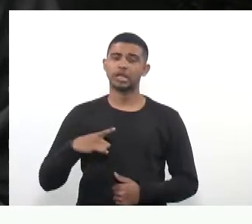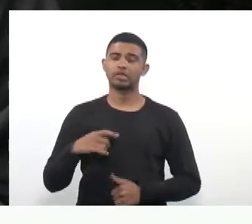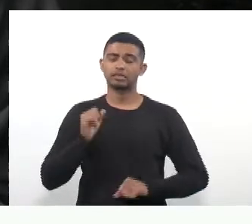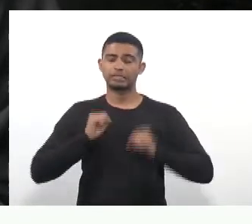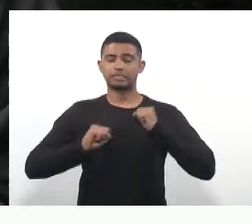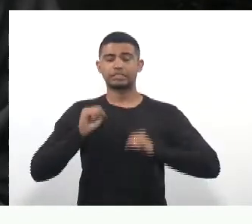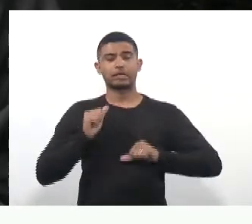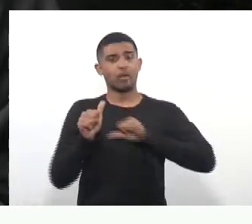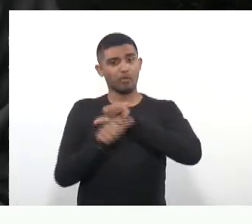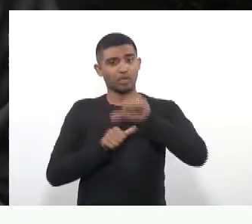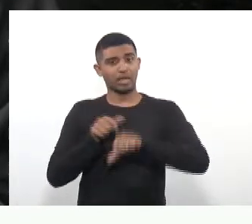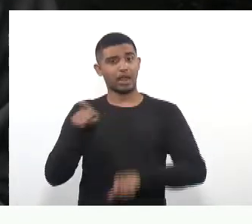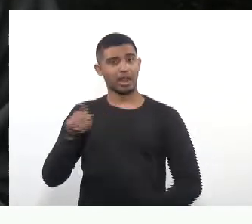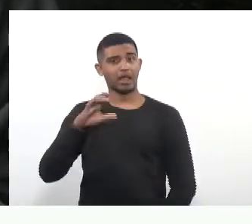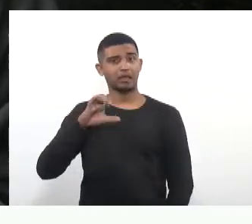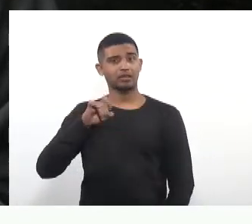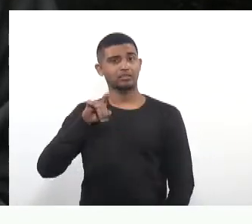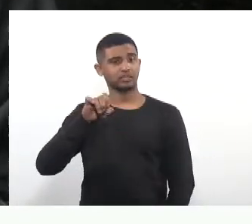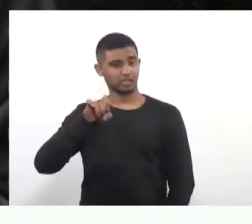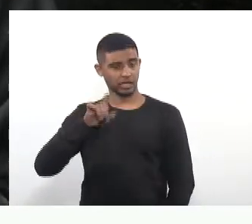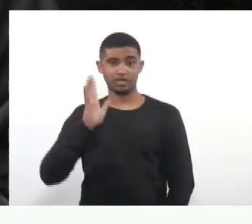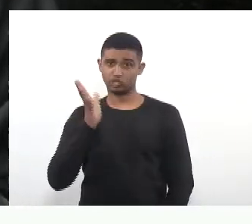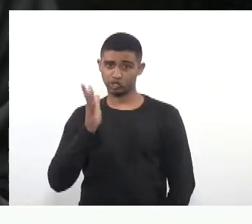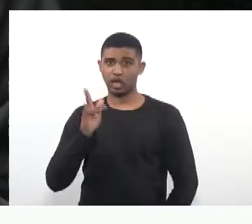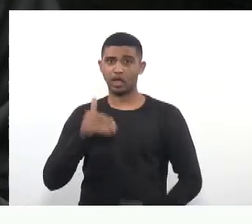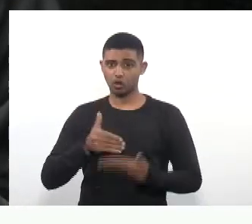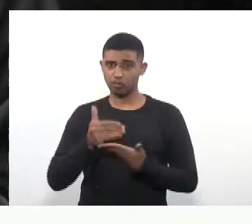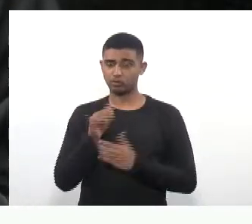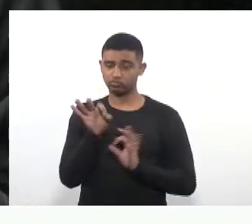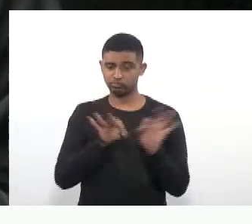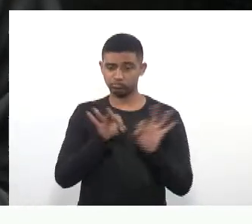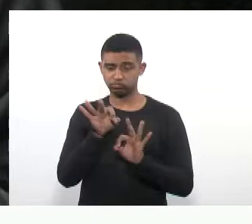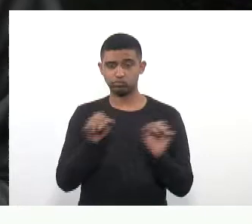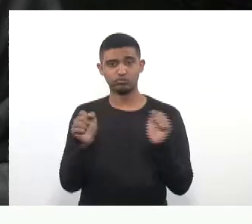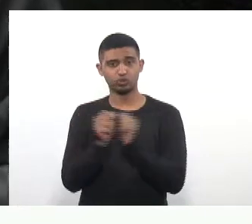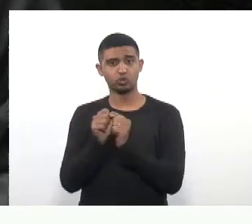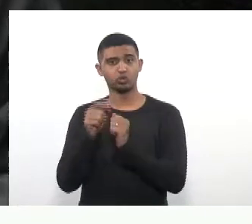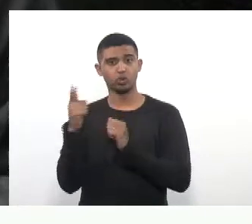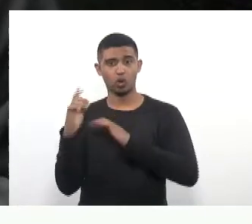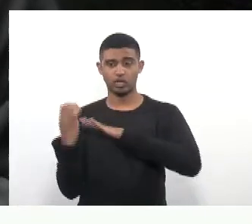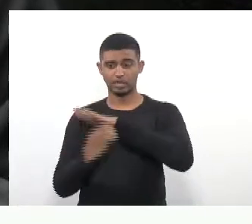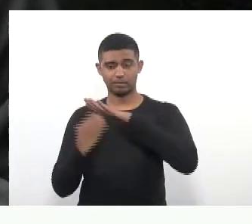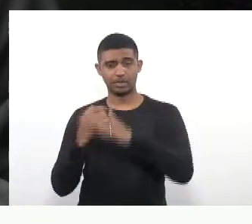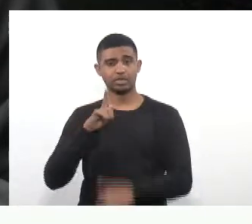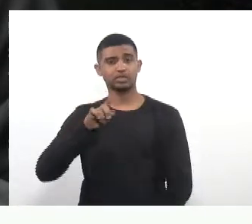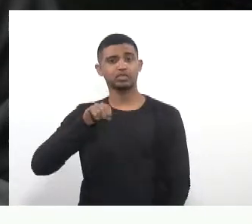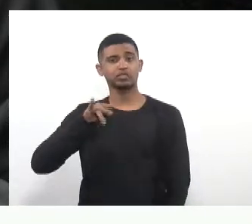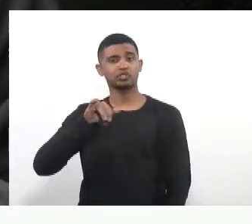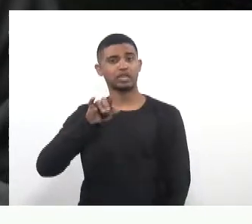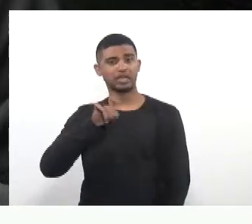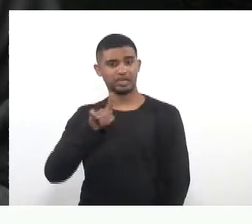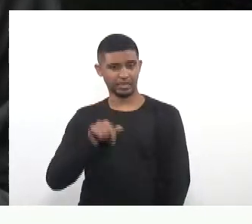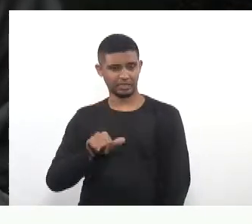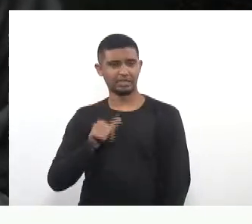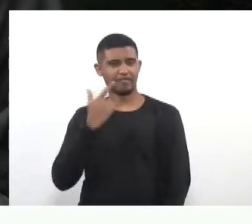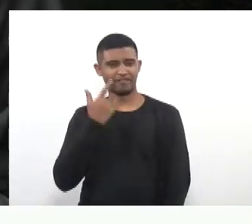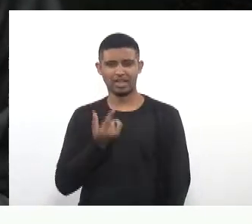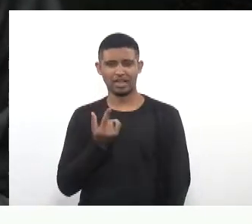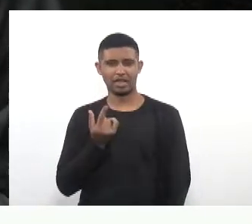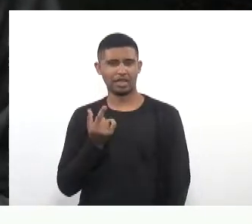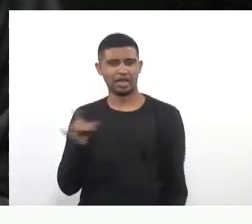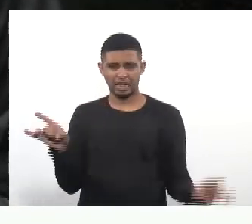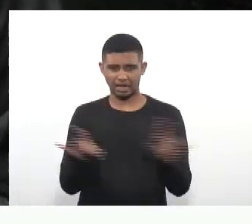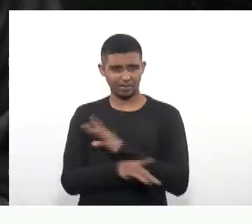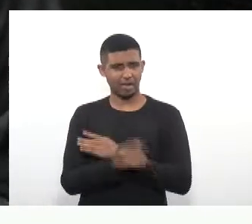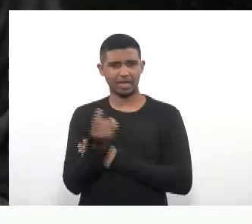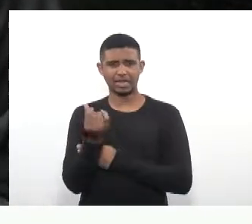a SEDAI, já iniciado o procedimento junto à Genersa, de finalização da tarifa de